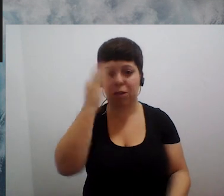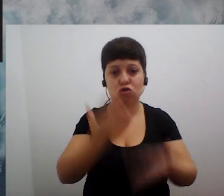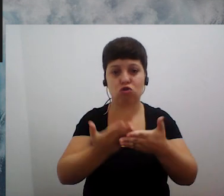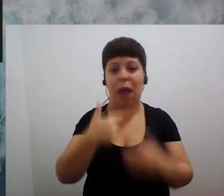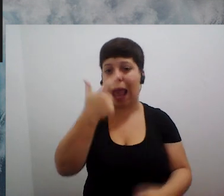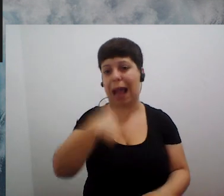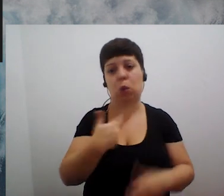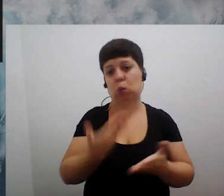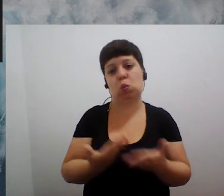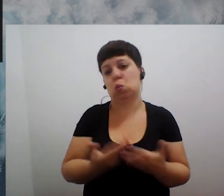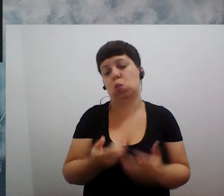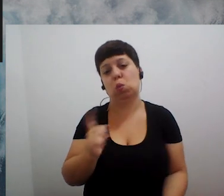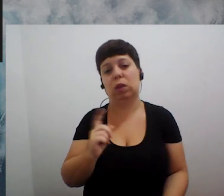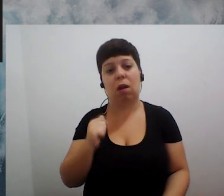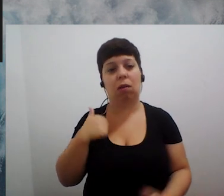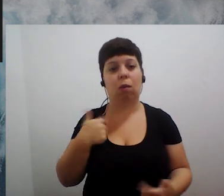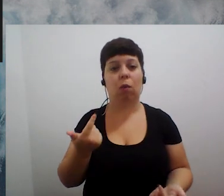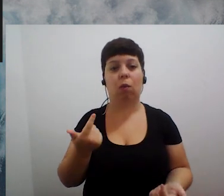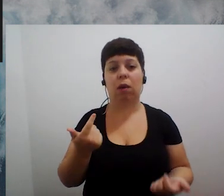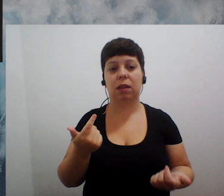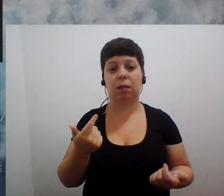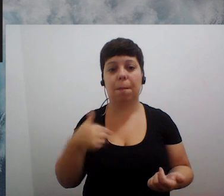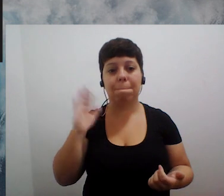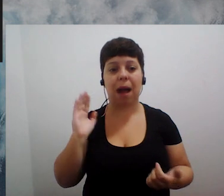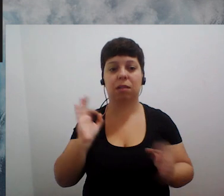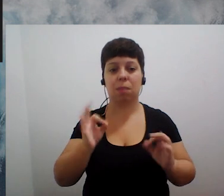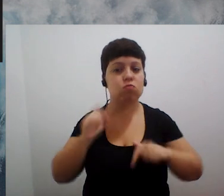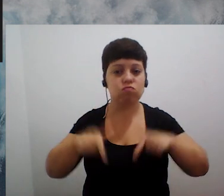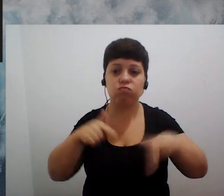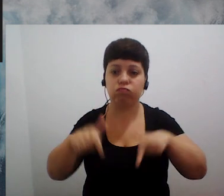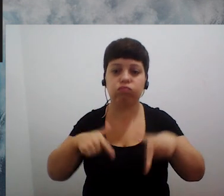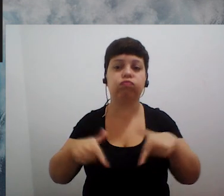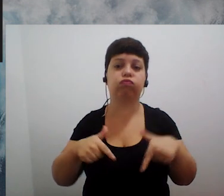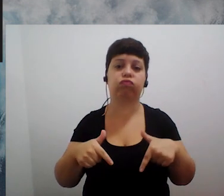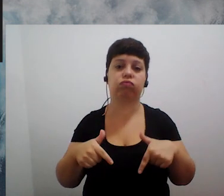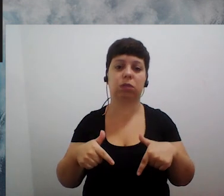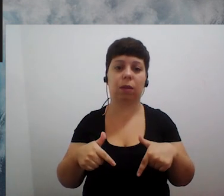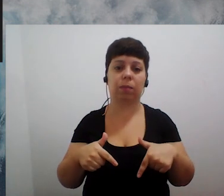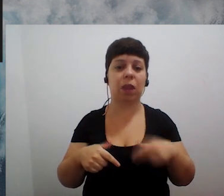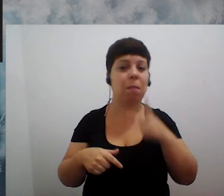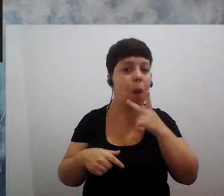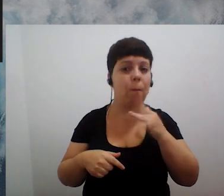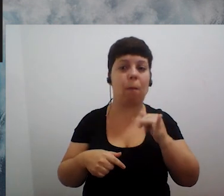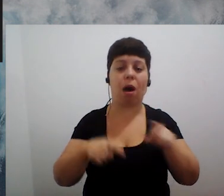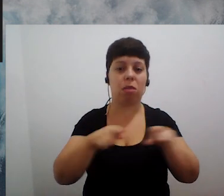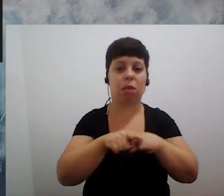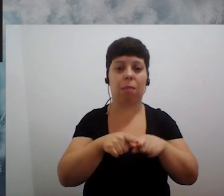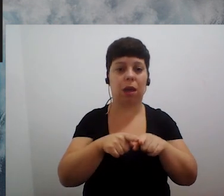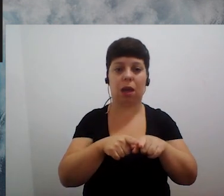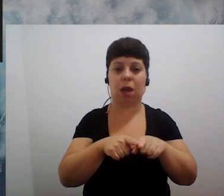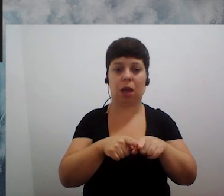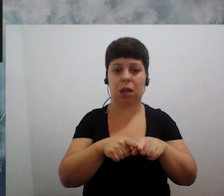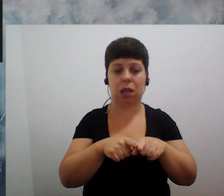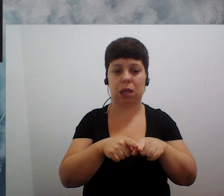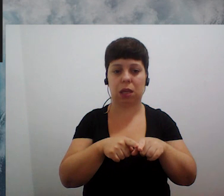essas pessoas que estudam. Eu não estudei tanto, eu trabalhei, eu fiquei mais do lado do trabalho. Meu pai também não me